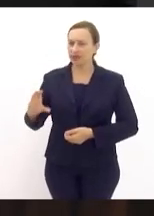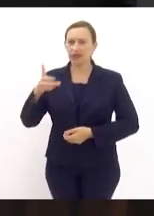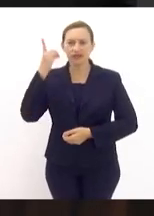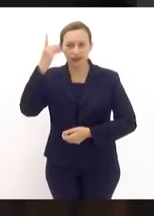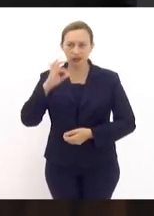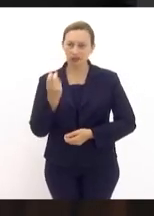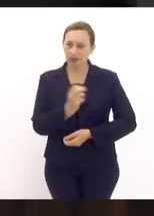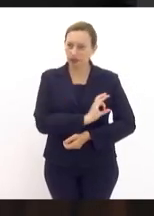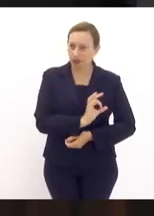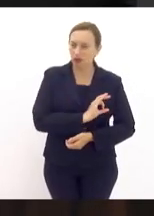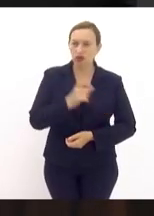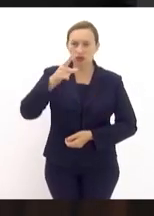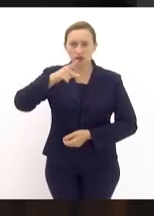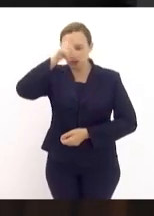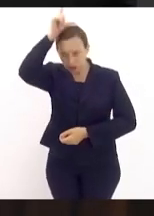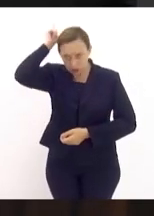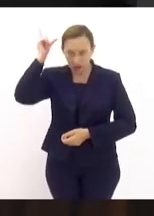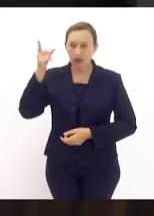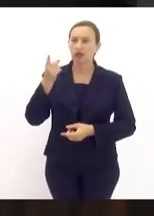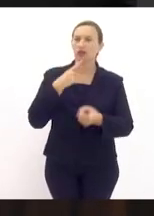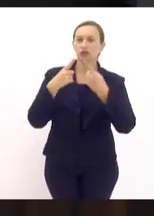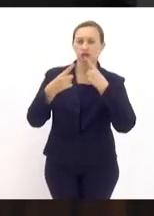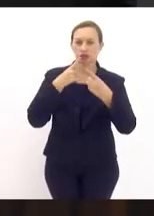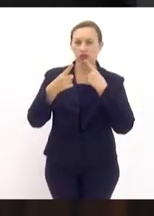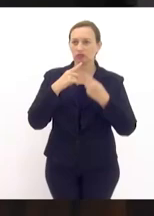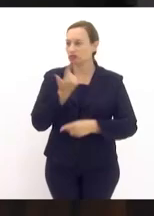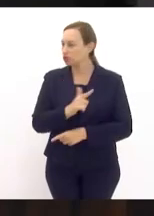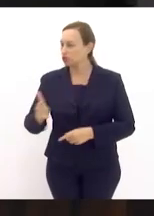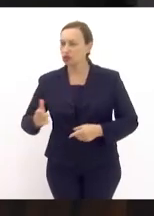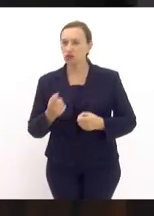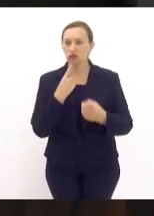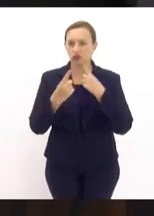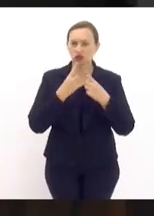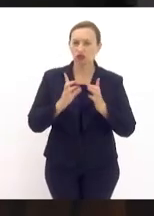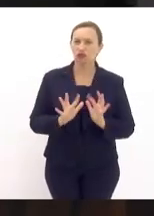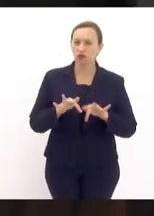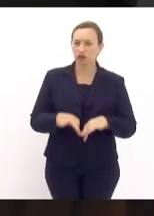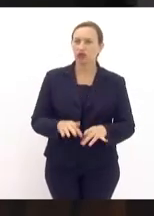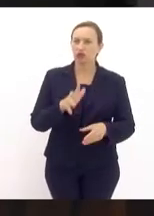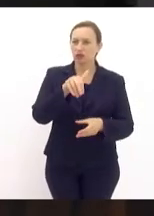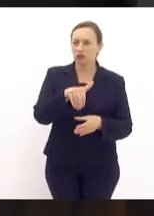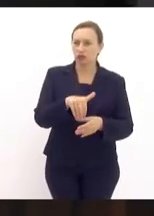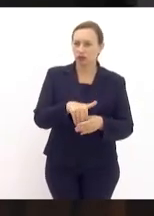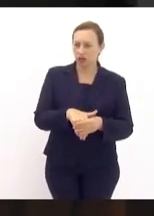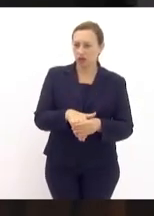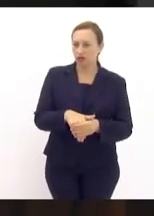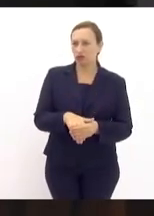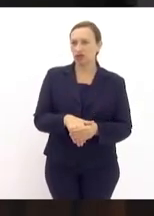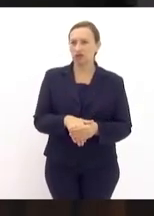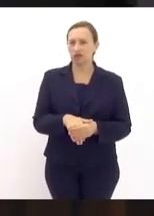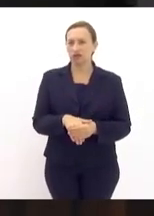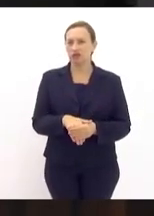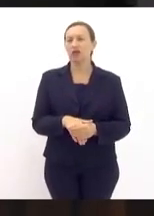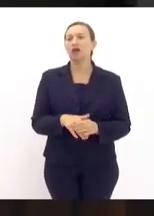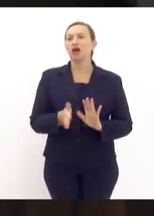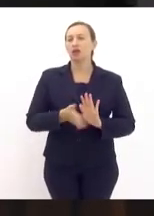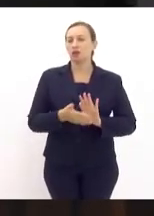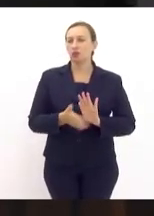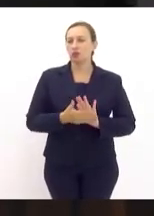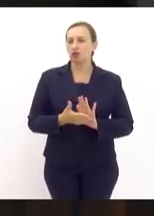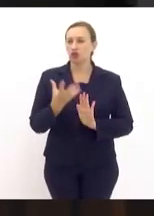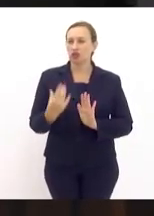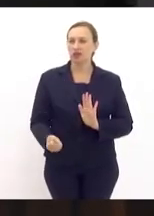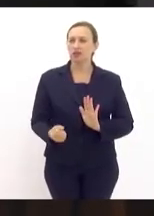Luiz Paulo. Em discussão, não havendo mais quem queira discutir, encerrada a discussão. A presente